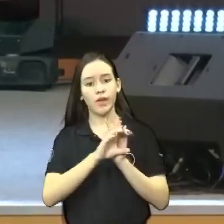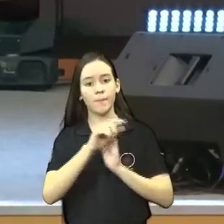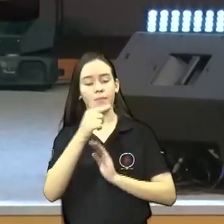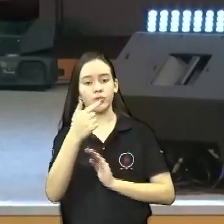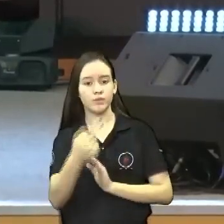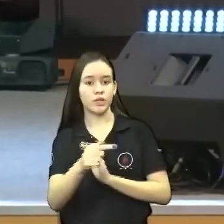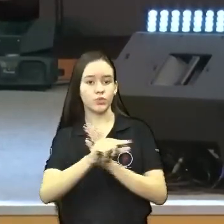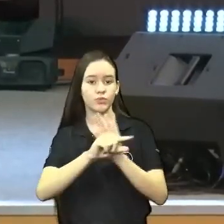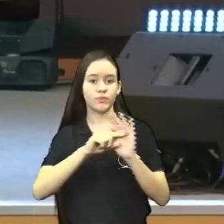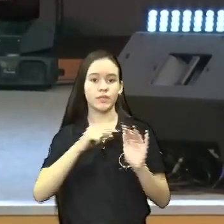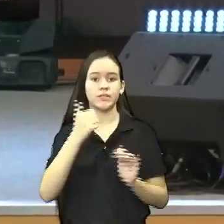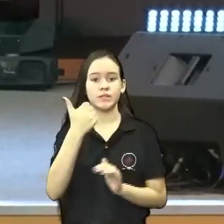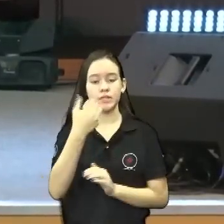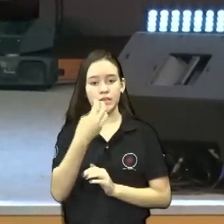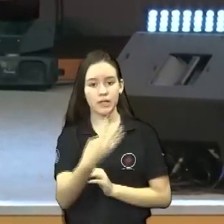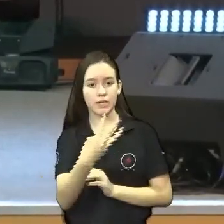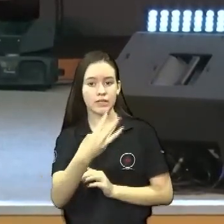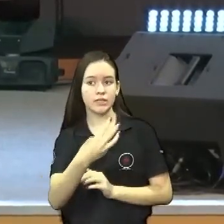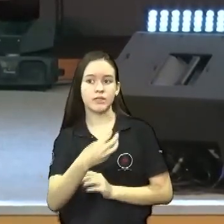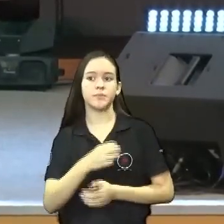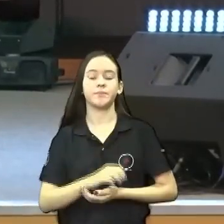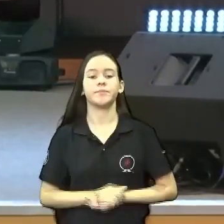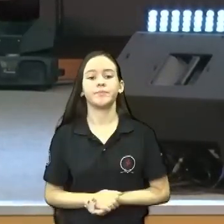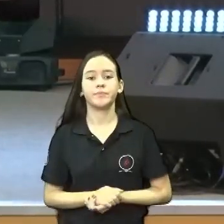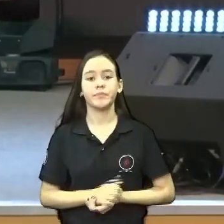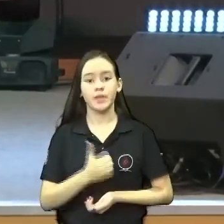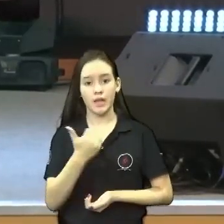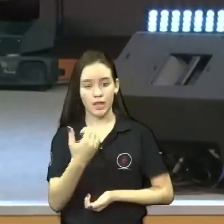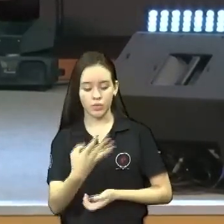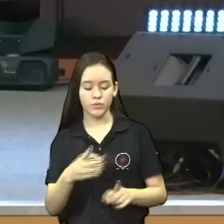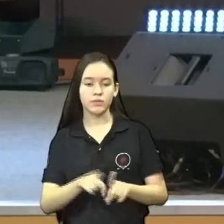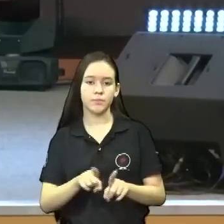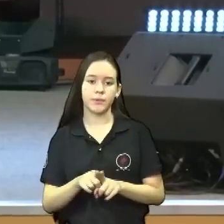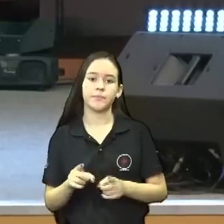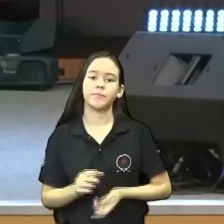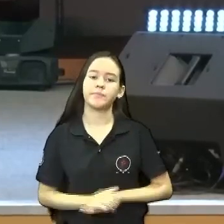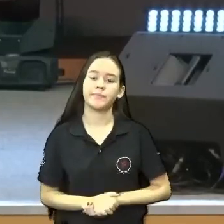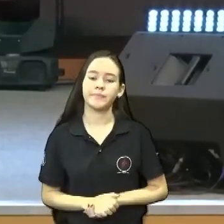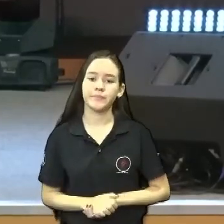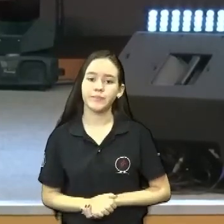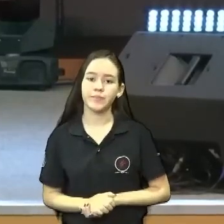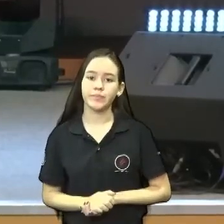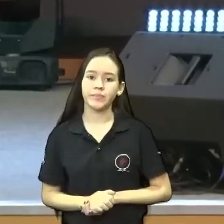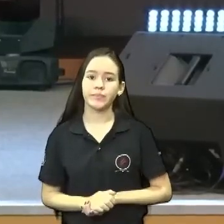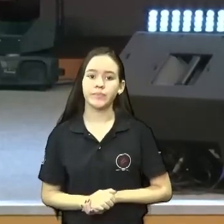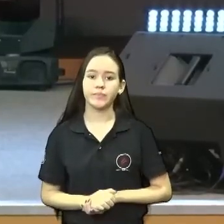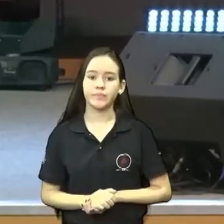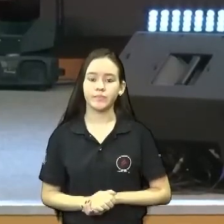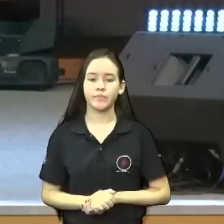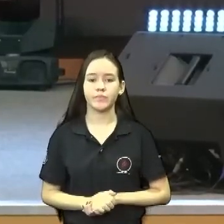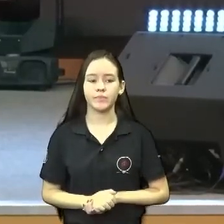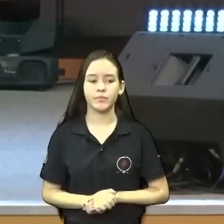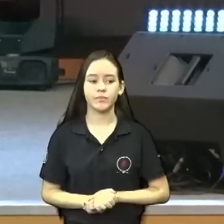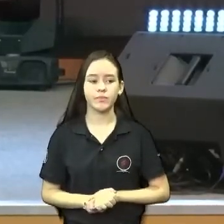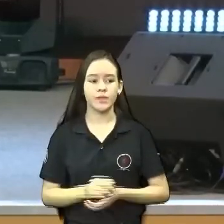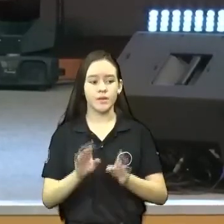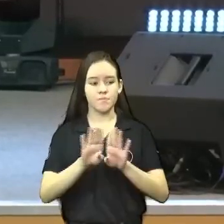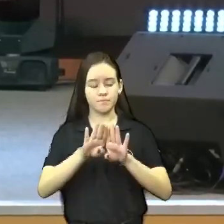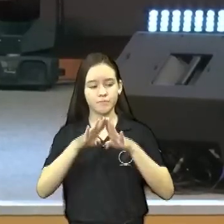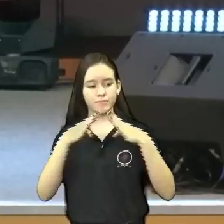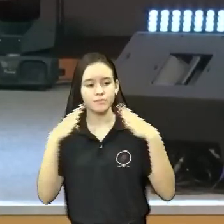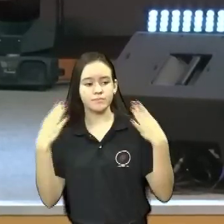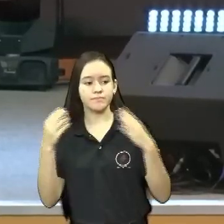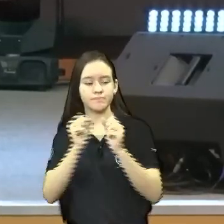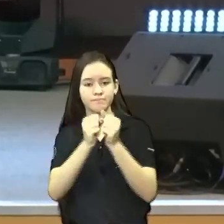7 Versículo 13 e Versículo 14 entrai pela porta estreita